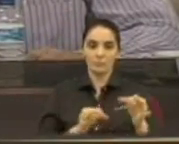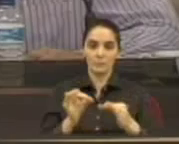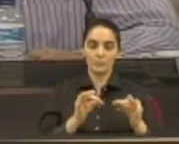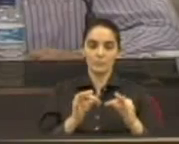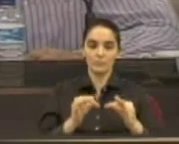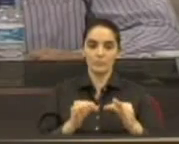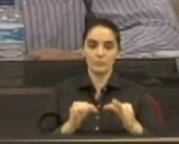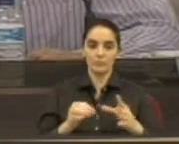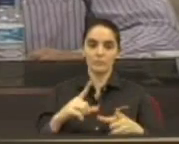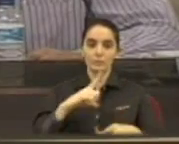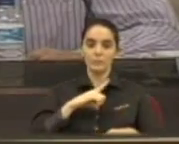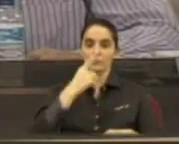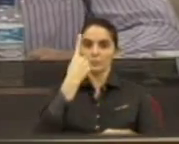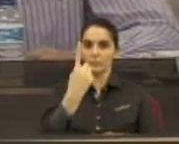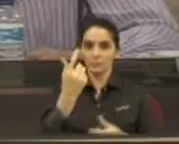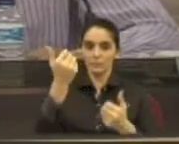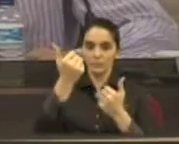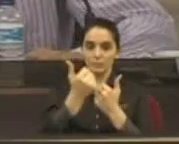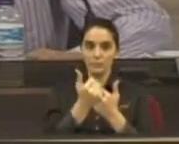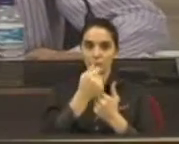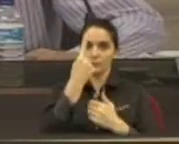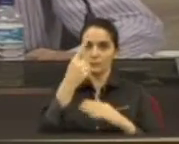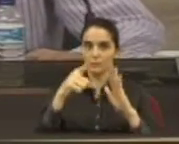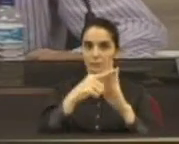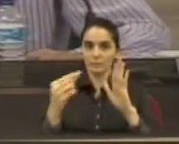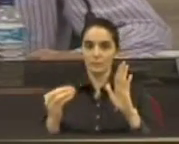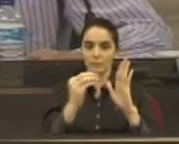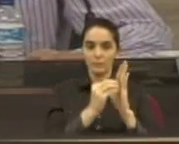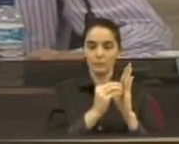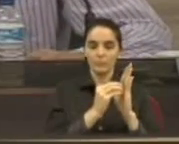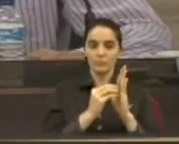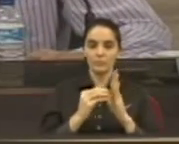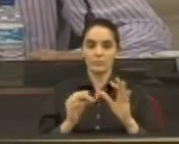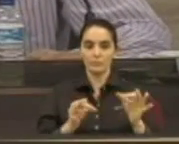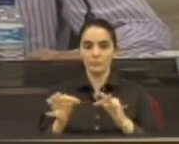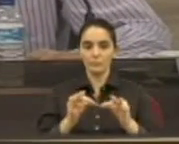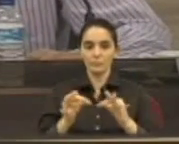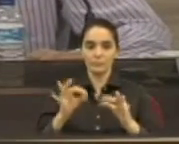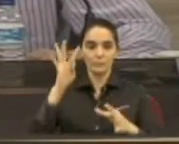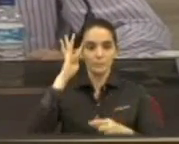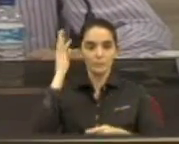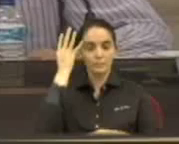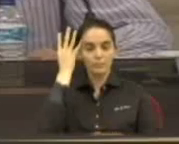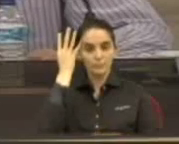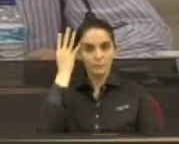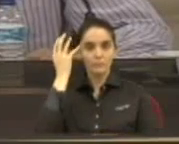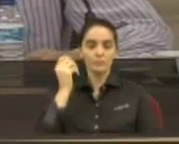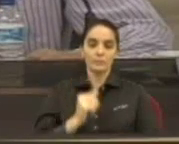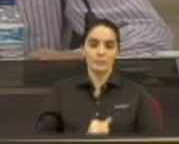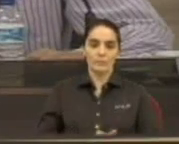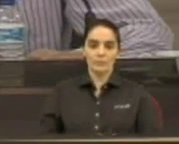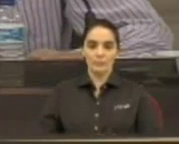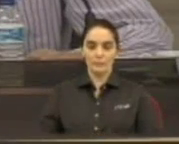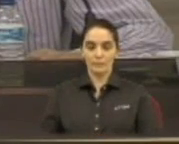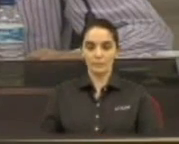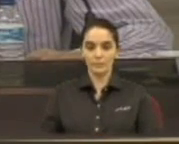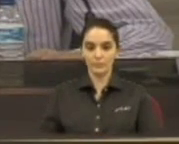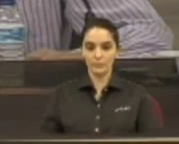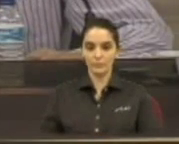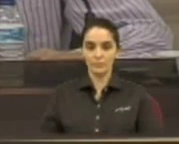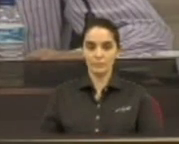um substitutivo e uma emenda ao projeto de resolução, e os pareceres são